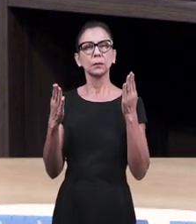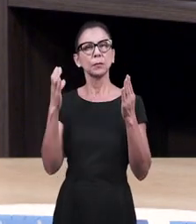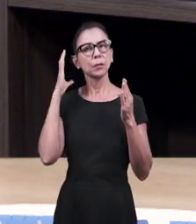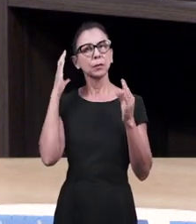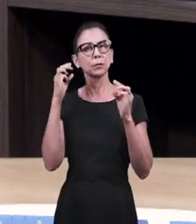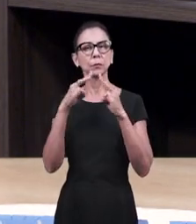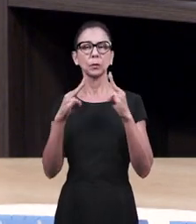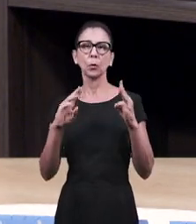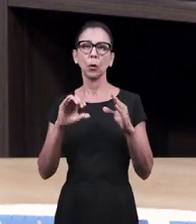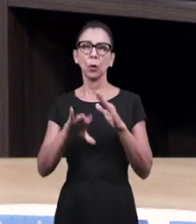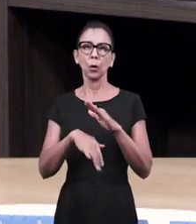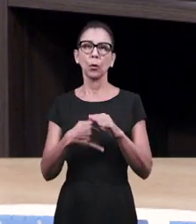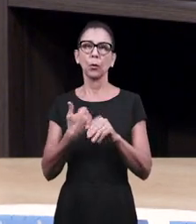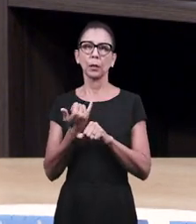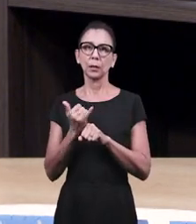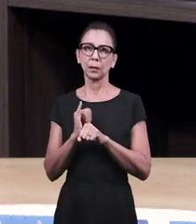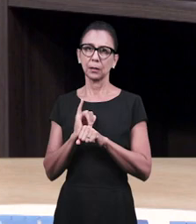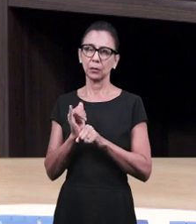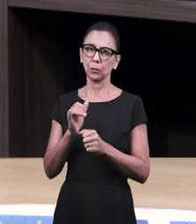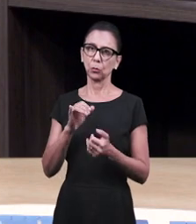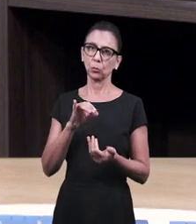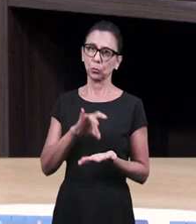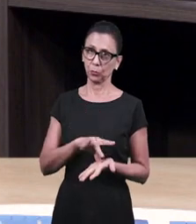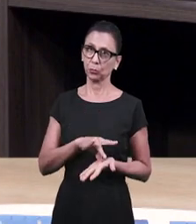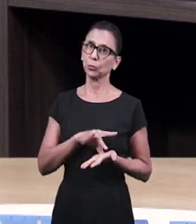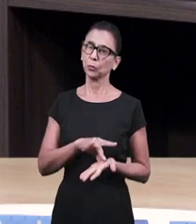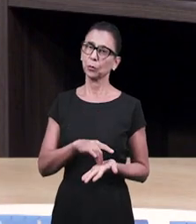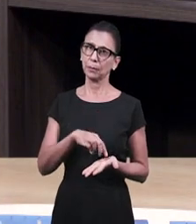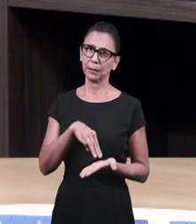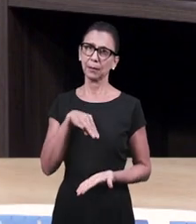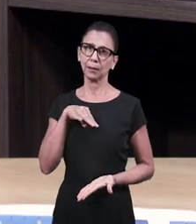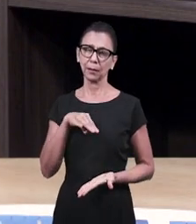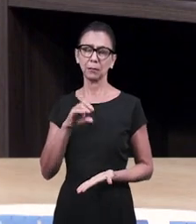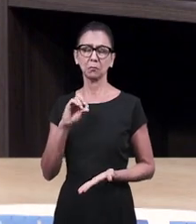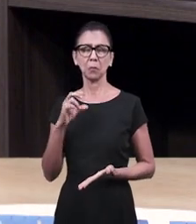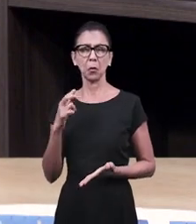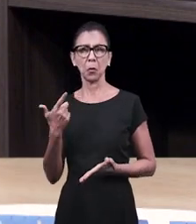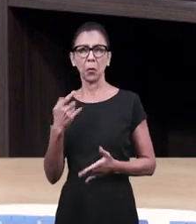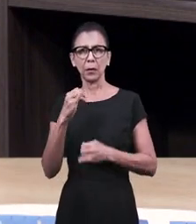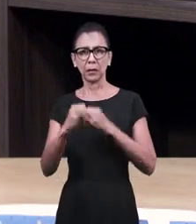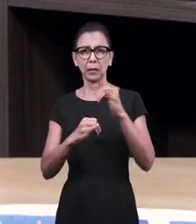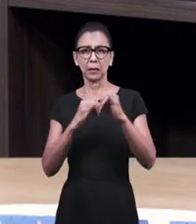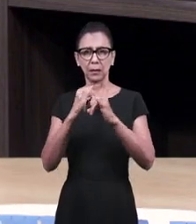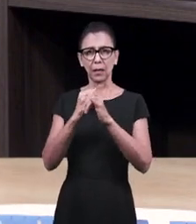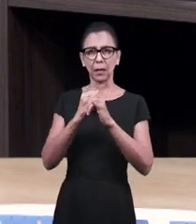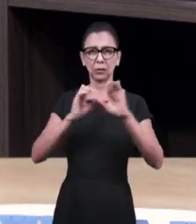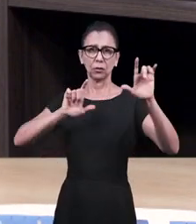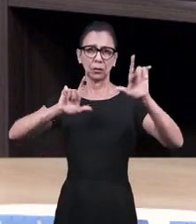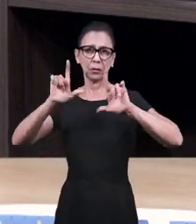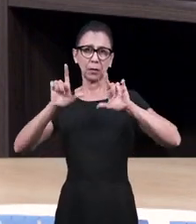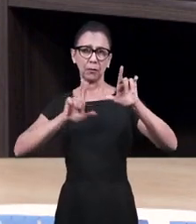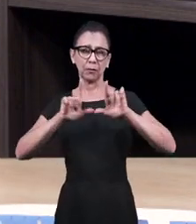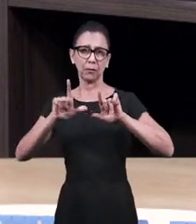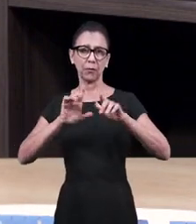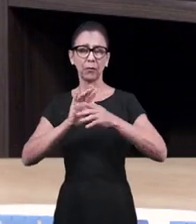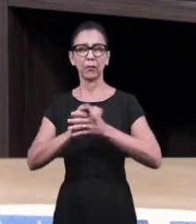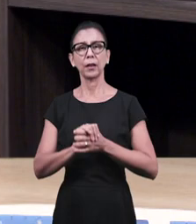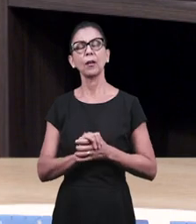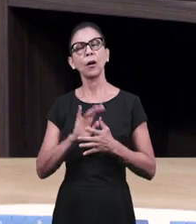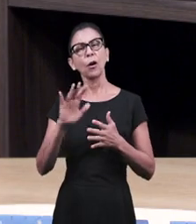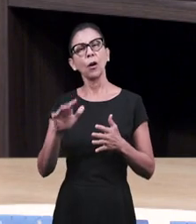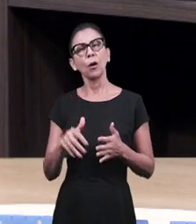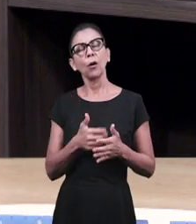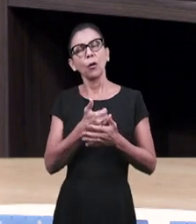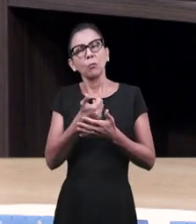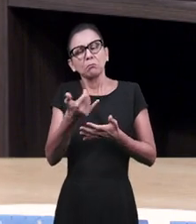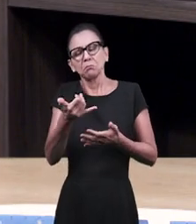Manaim, ou pelo canal da Igreja Cristã Maranata no YouTube, ou até pela TV Web Manaim, você que está assistindo no seu aplicativo, no celular,